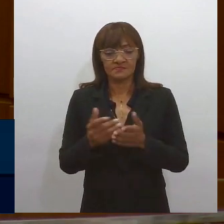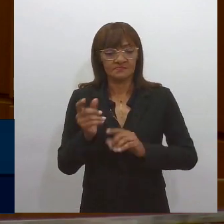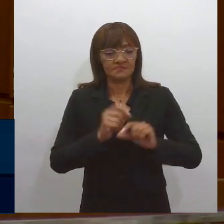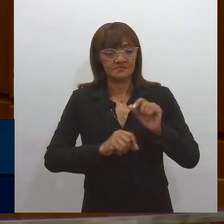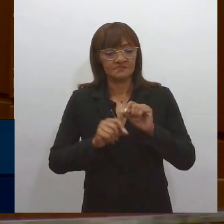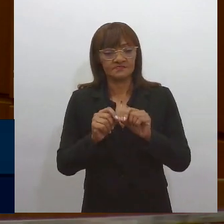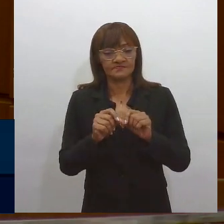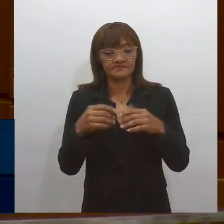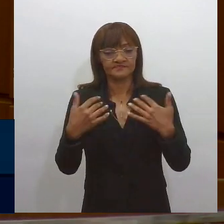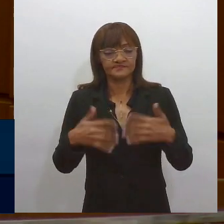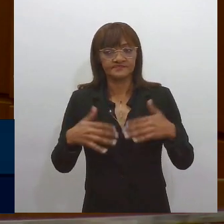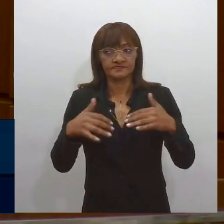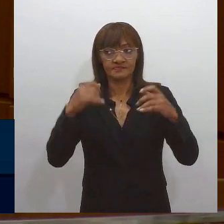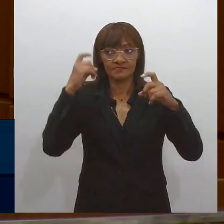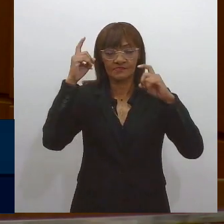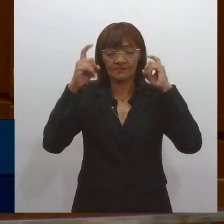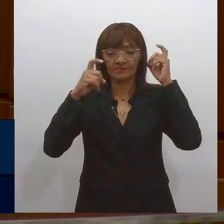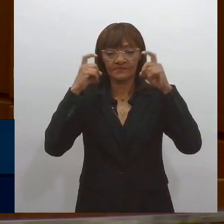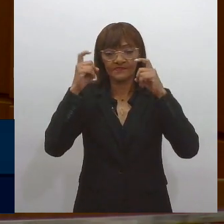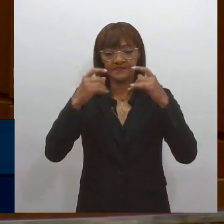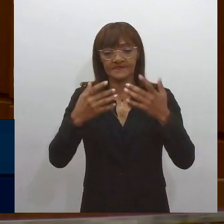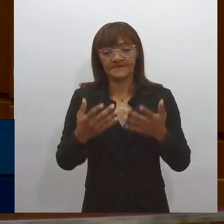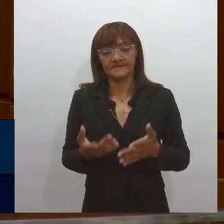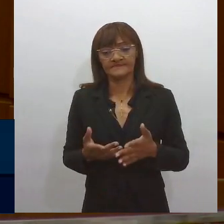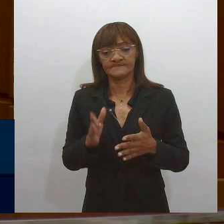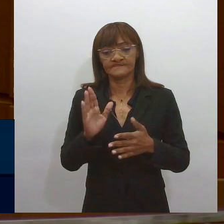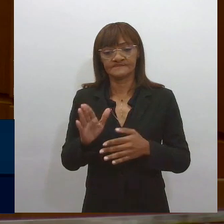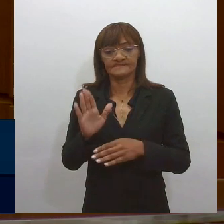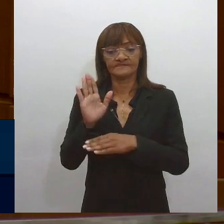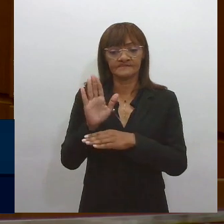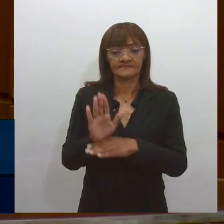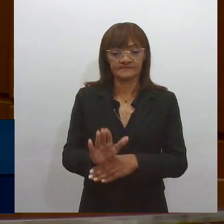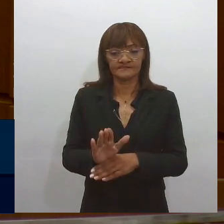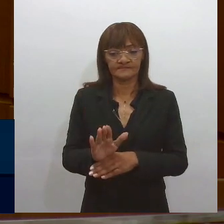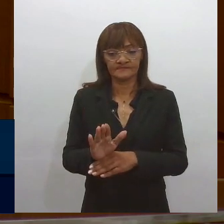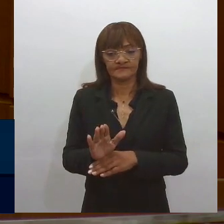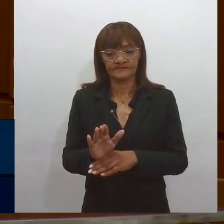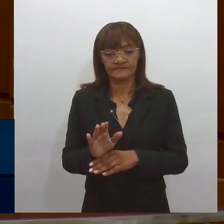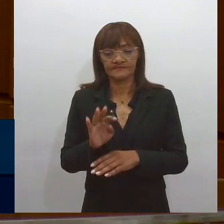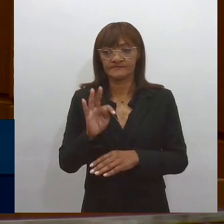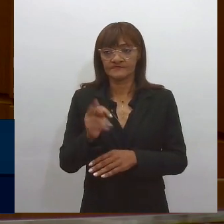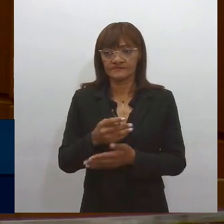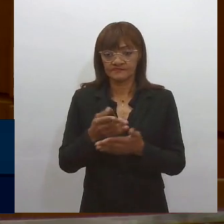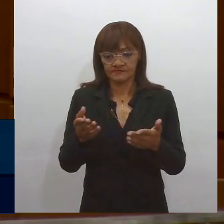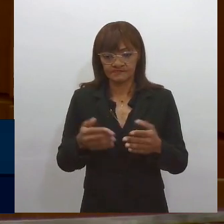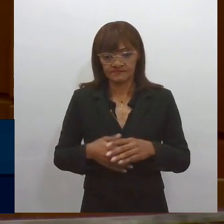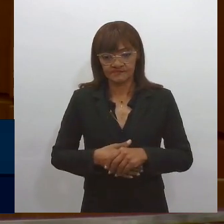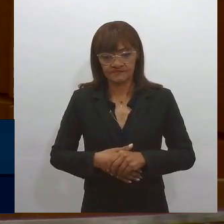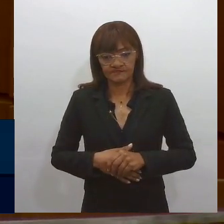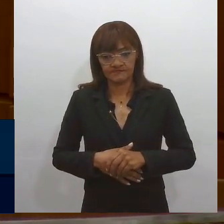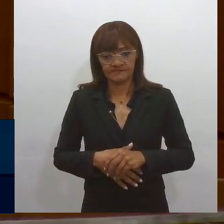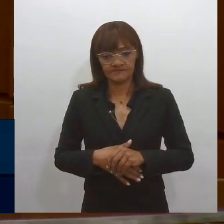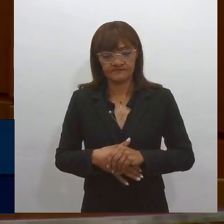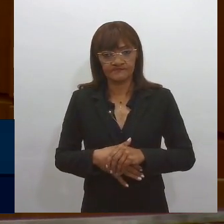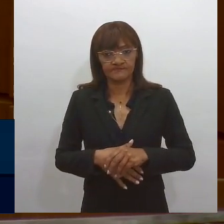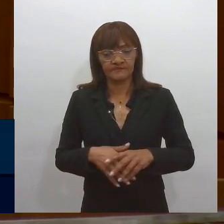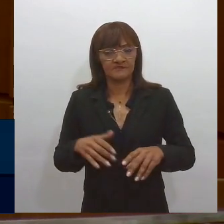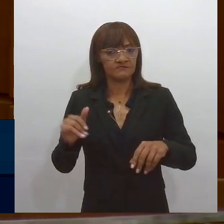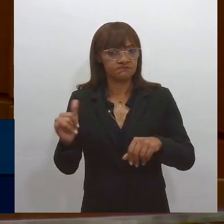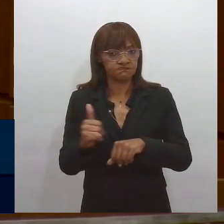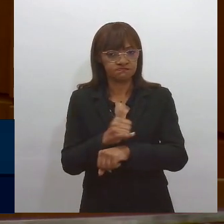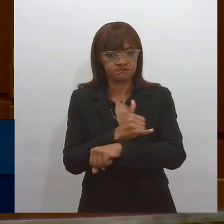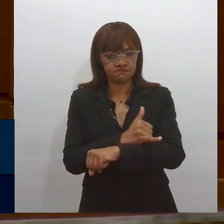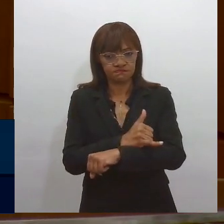oferecer tratamentos abrangentes e eficazes a obesidade é uma questão de saúde pública de grande